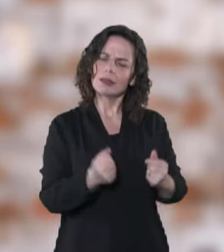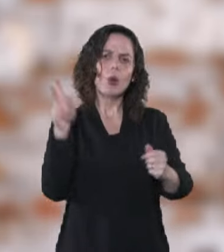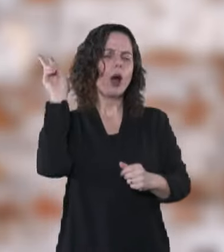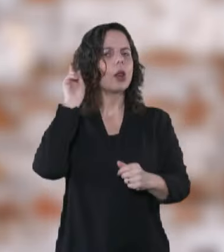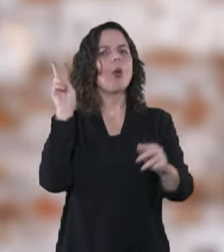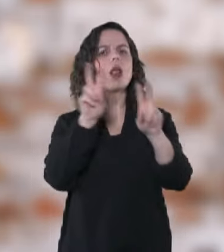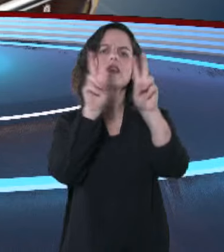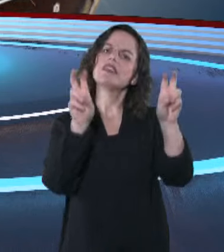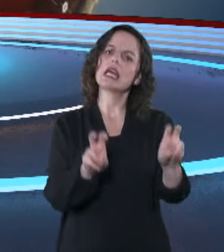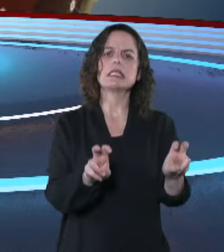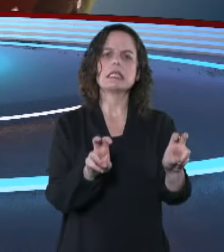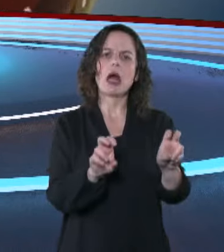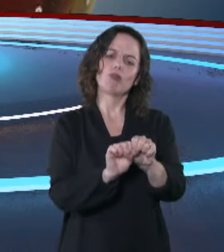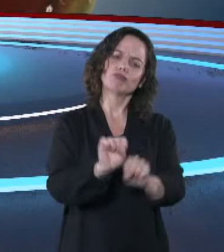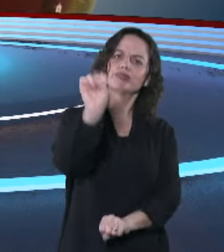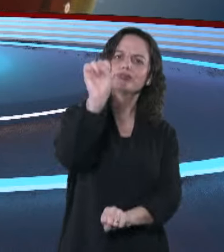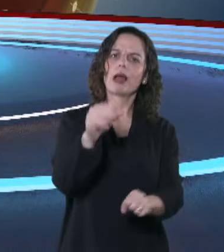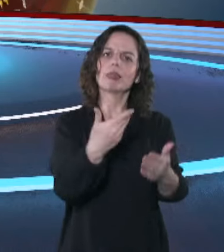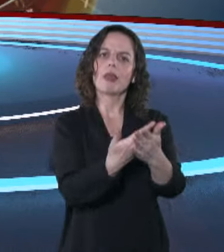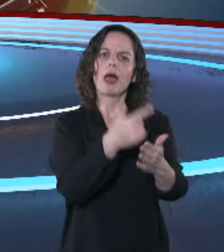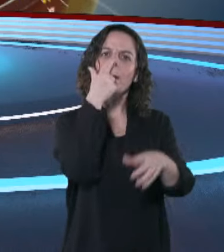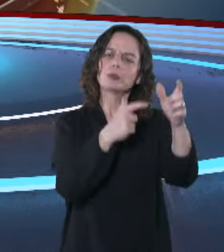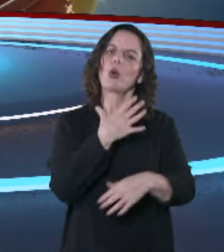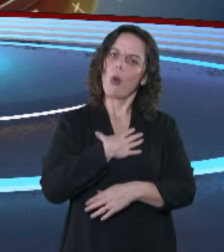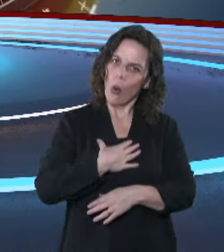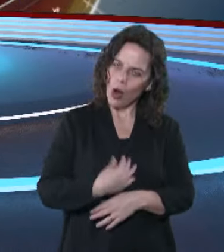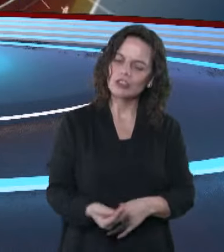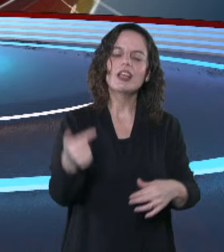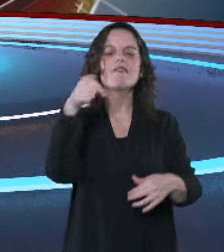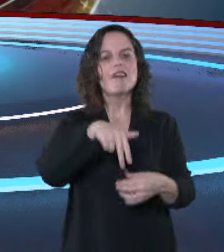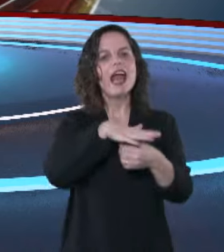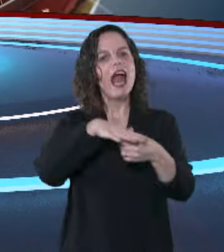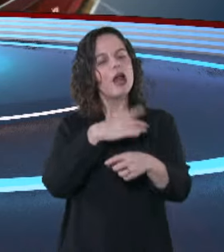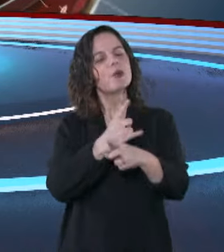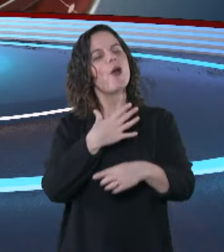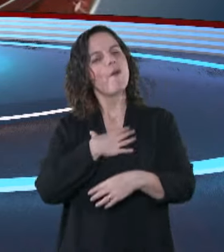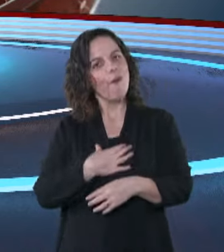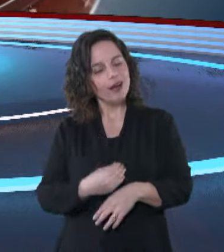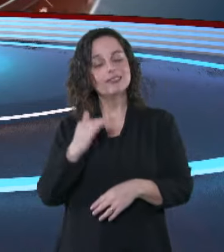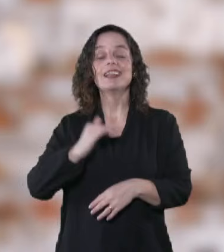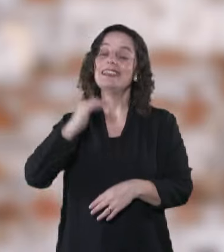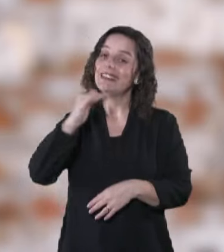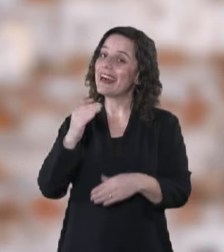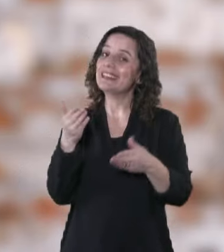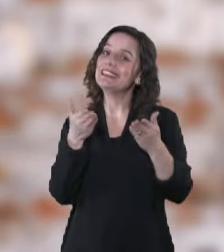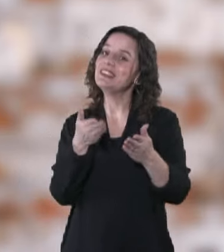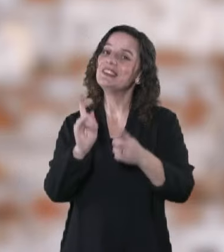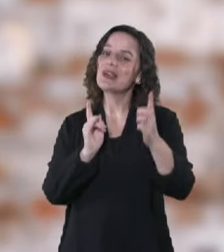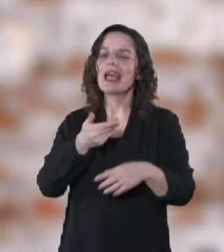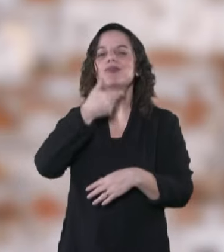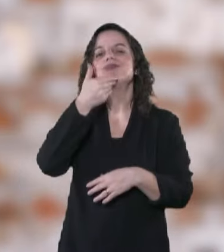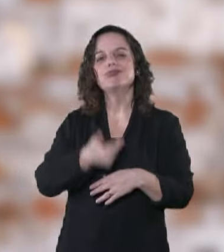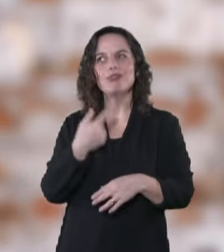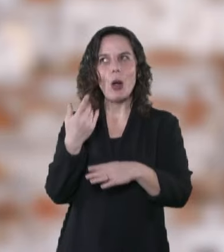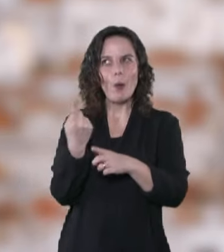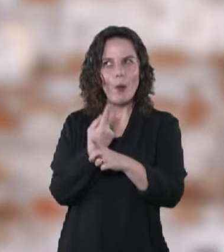qualificados, pessoas que realmente gostem e que venham para esta área por gosto, e a idade muitas vezes dá essa maturidade de gostar daquilo